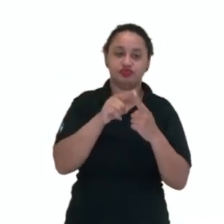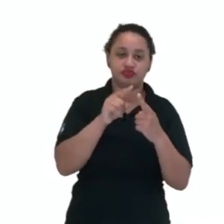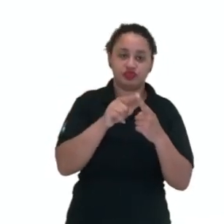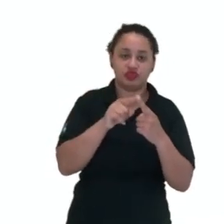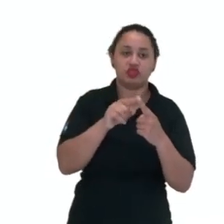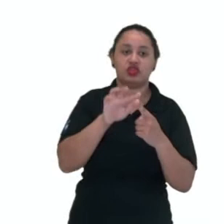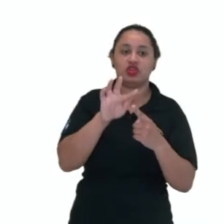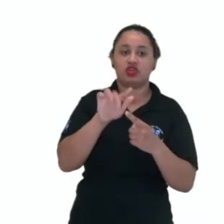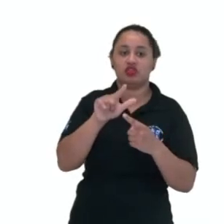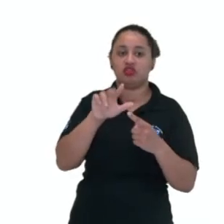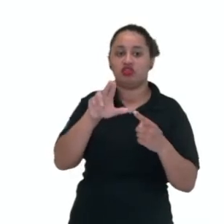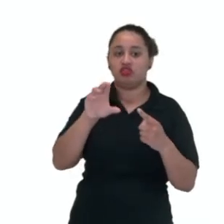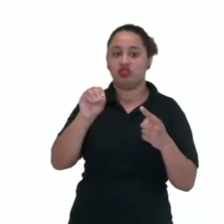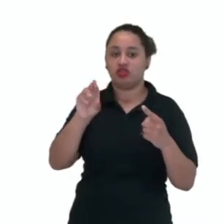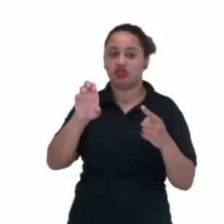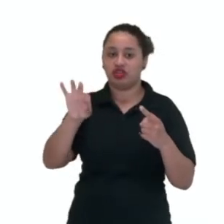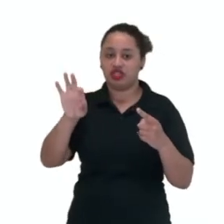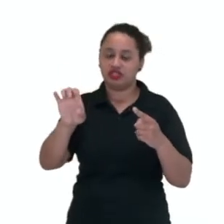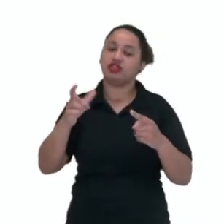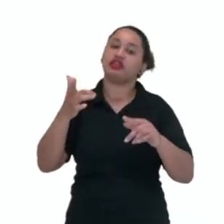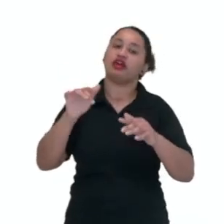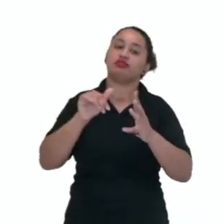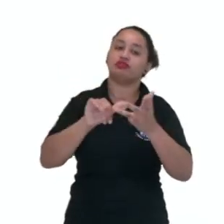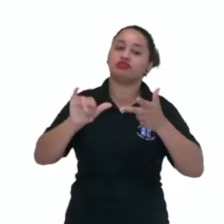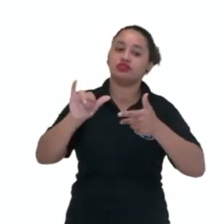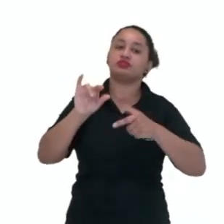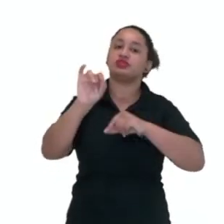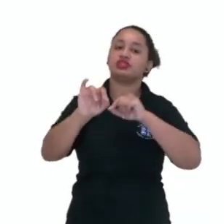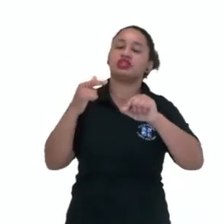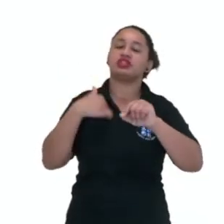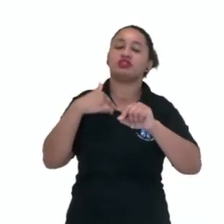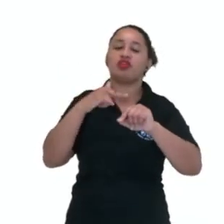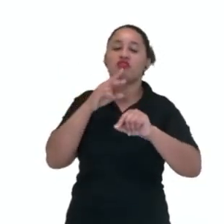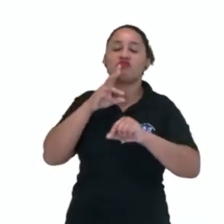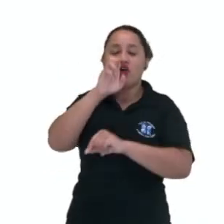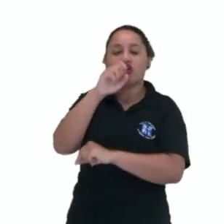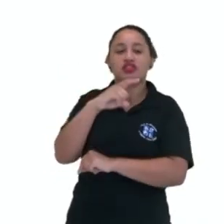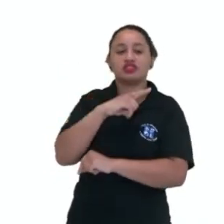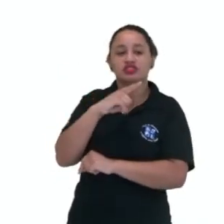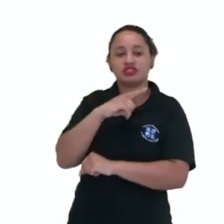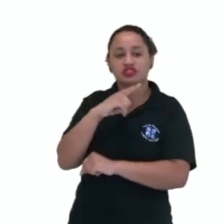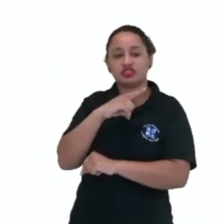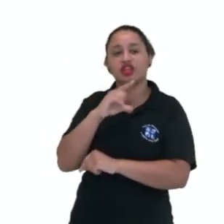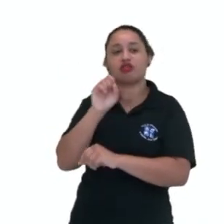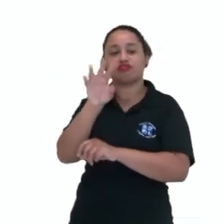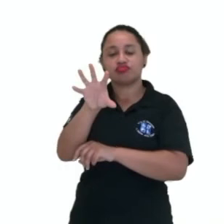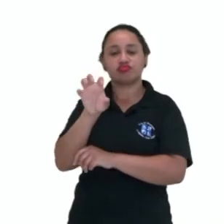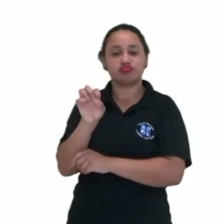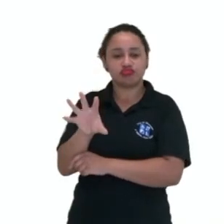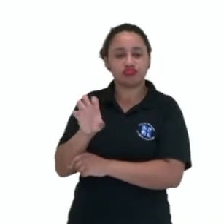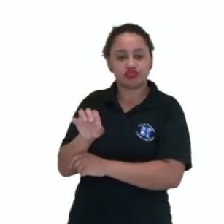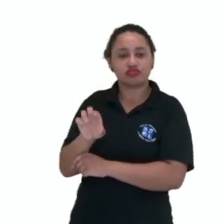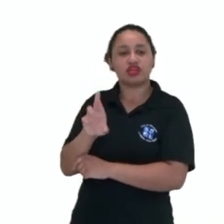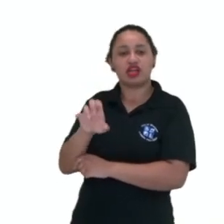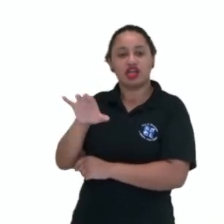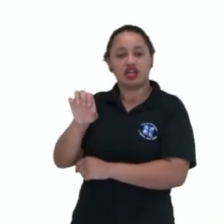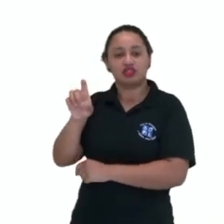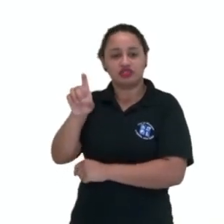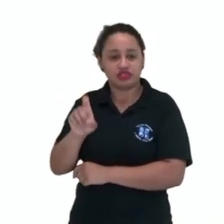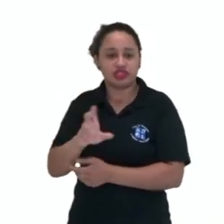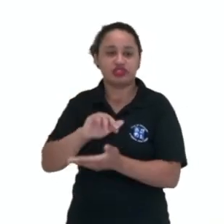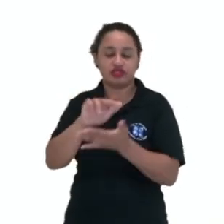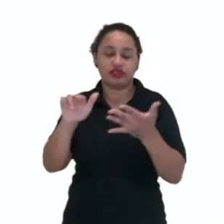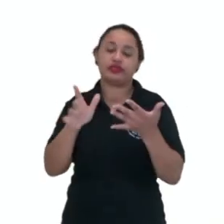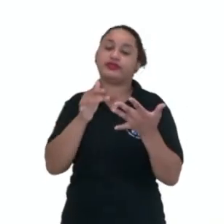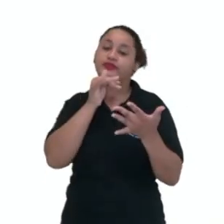emitida por uma substância, quando exposta à radiação do tipo ultravioleta, raios catóticos ou raio-x. Então, quando